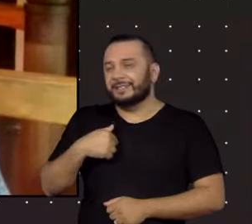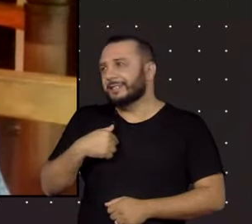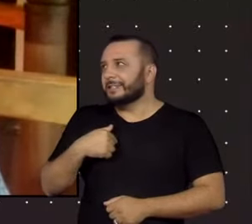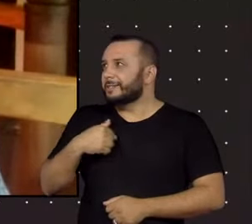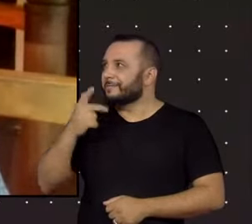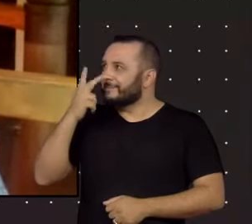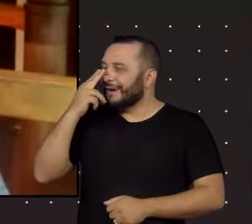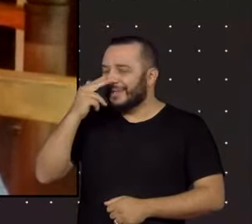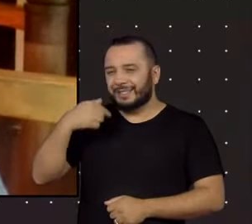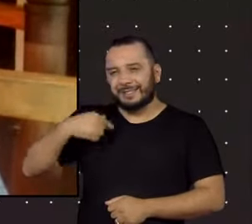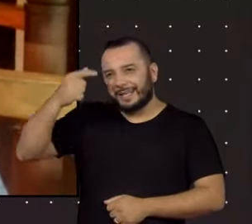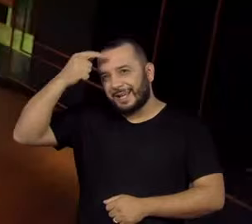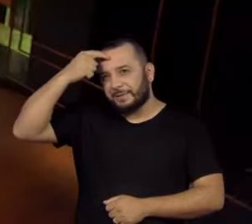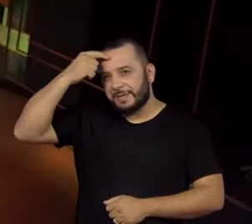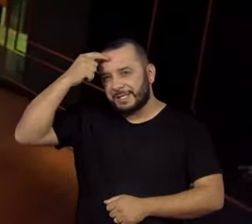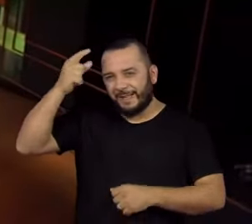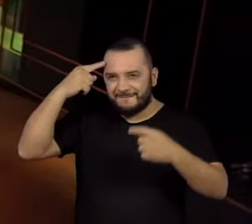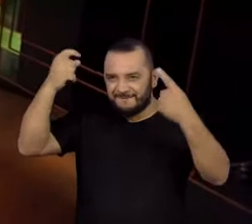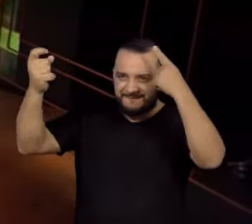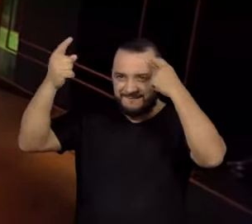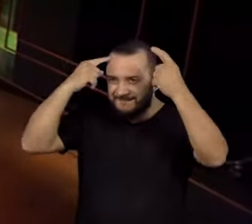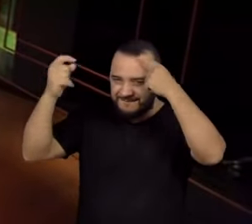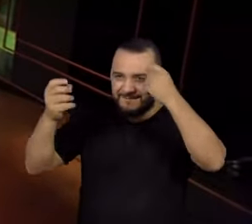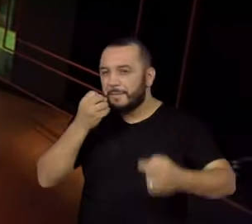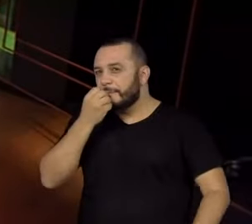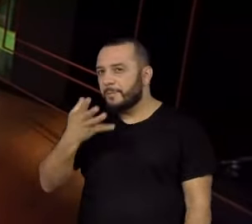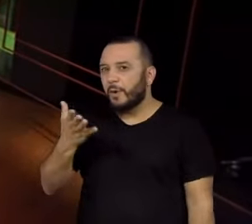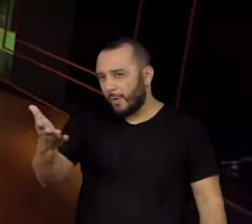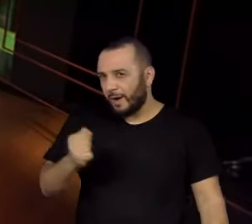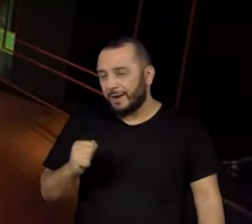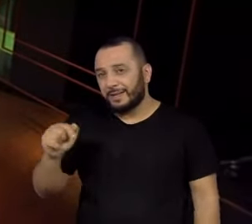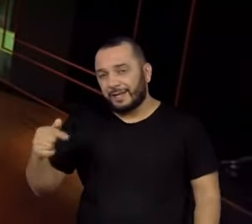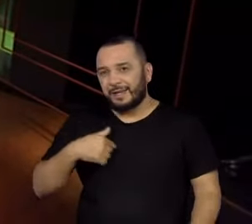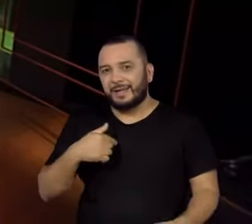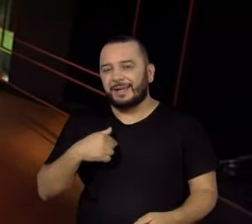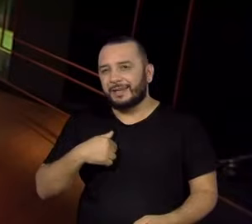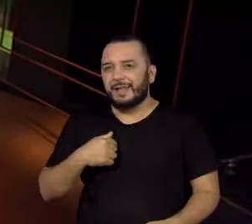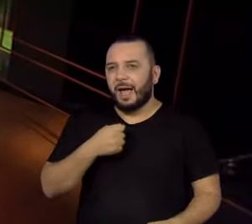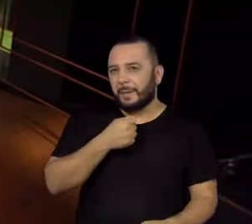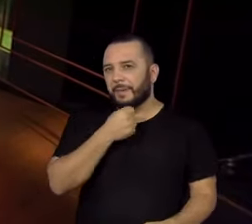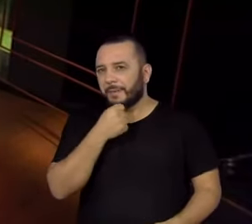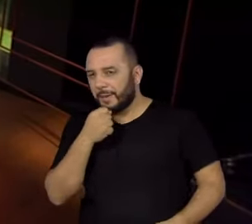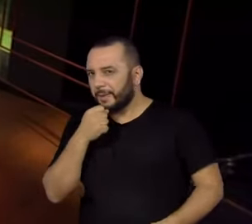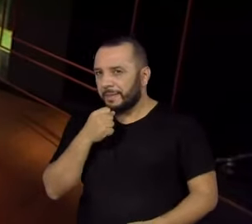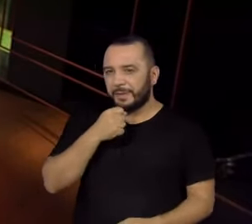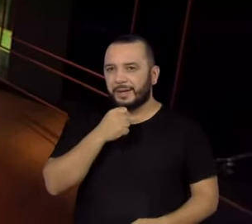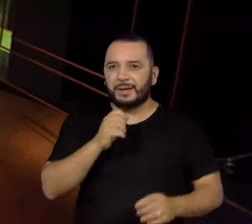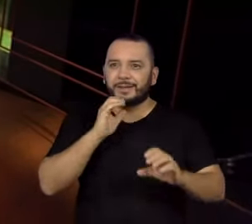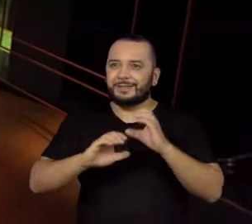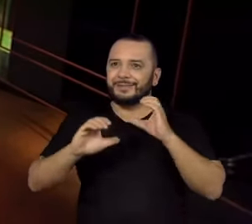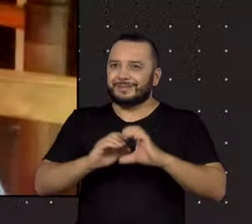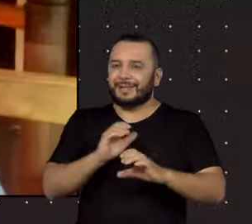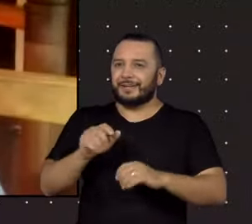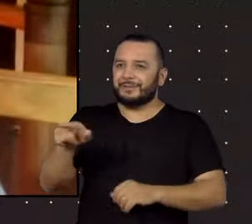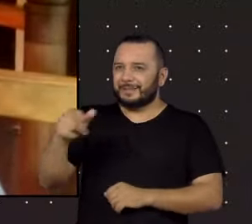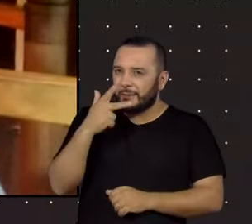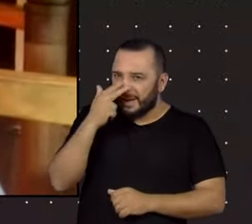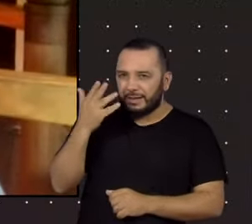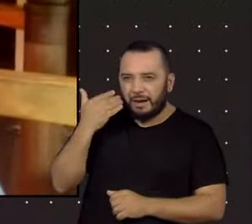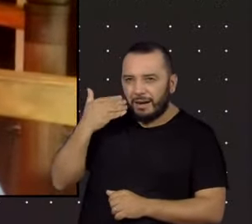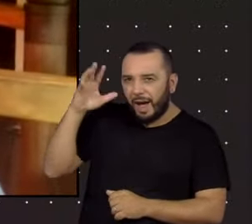uma cabeça tão criativa como ele, que cada vez que você o ouve tocar e cantar com seus músicos malucos, você realmente aprende algo de